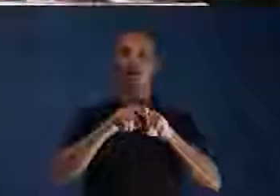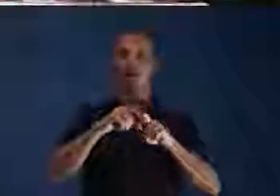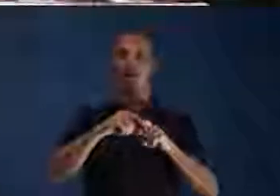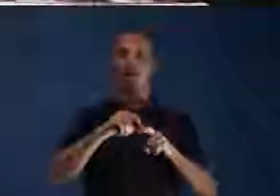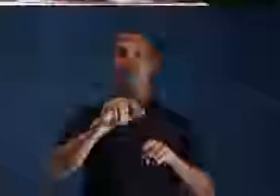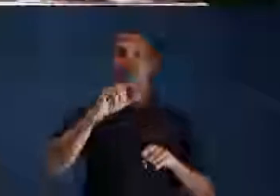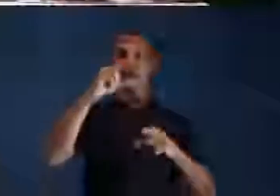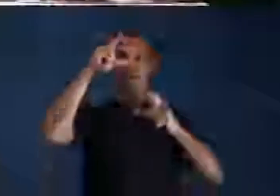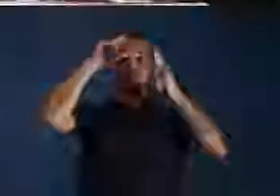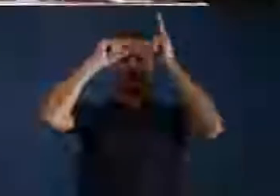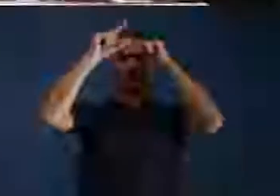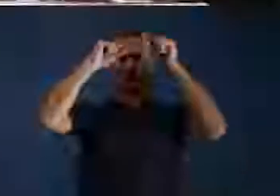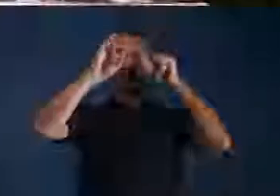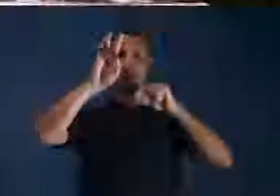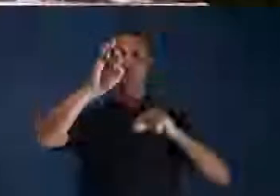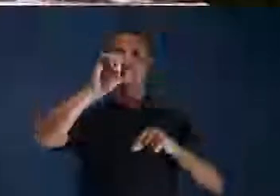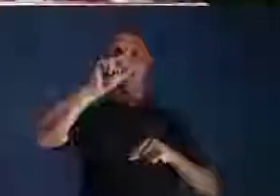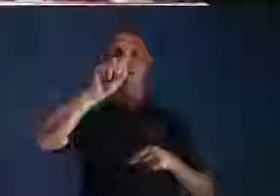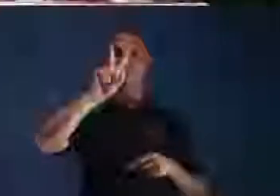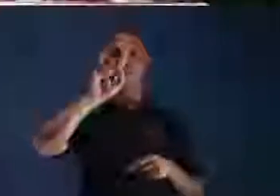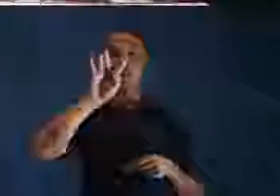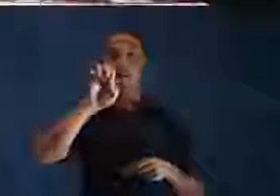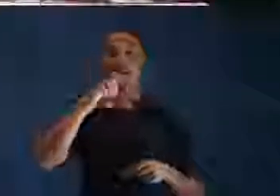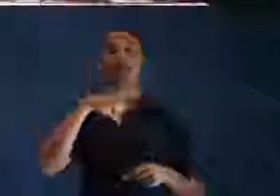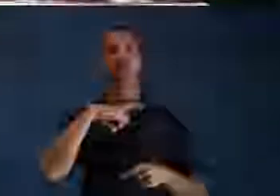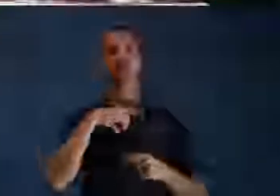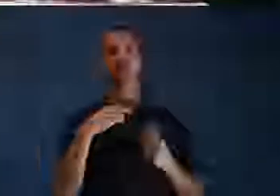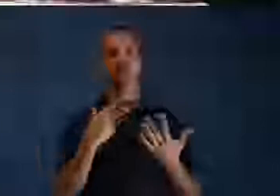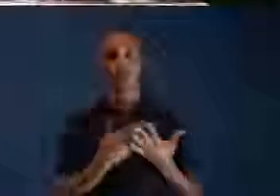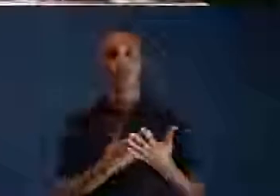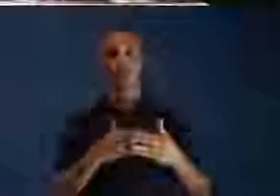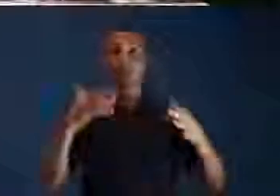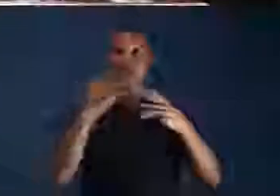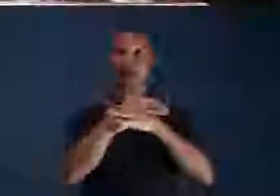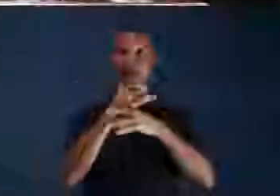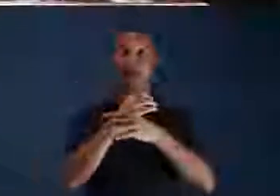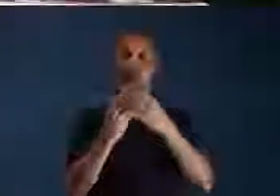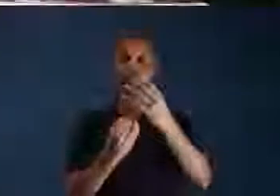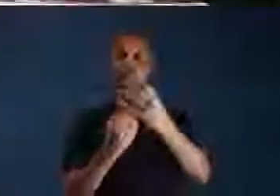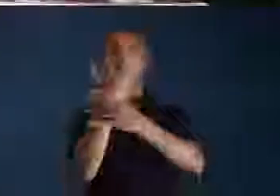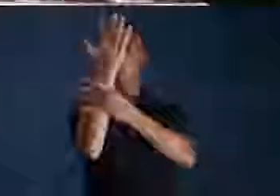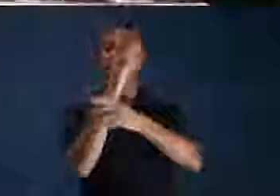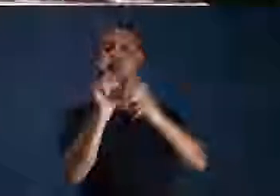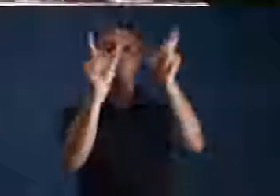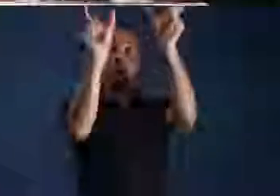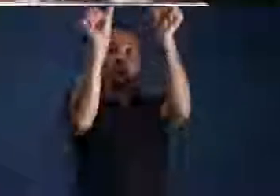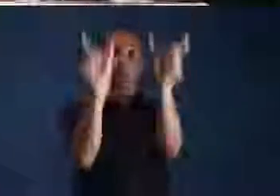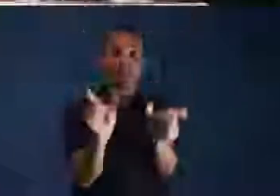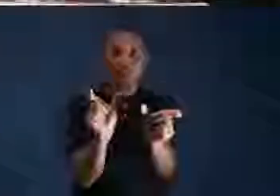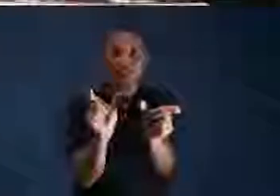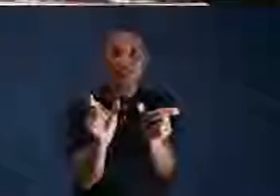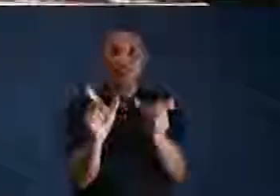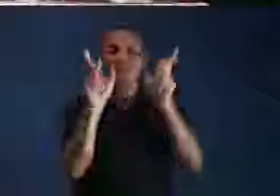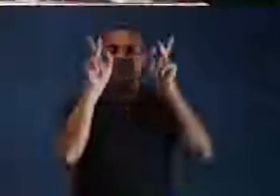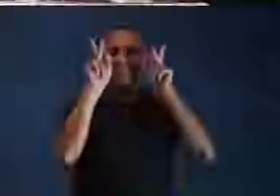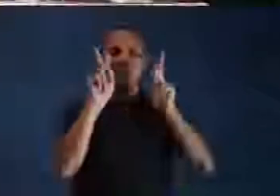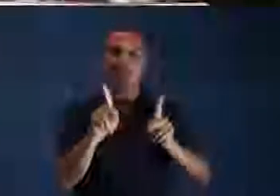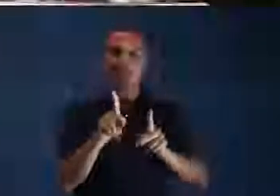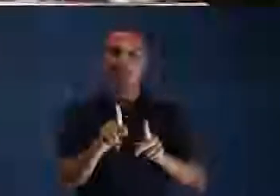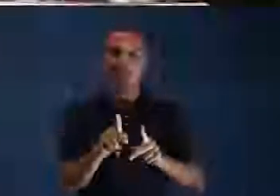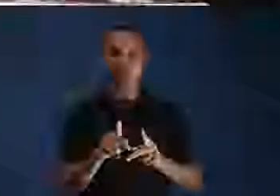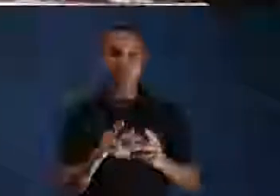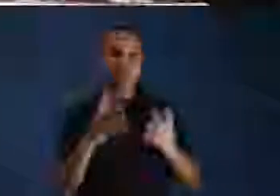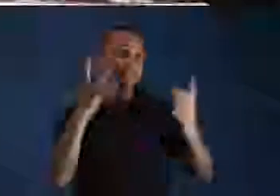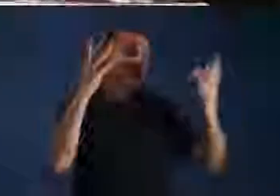que ambientes favoráveis aos crimes, as grandes cidades favorecem o aparecimento de personagens atormentados ou